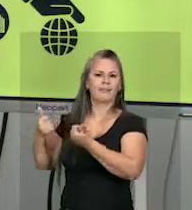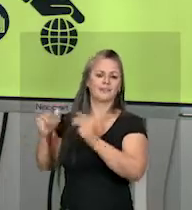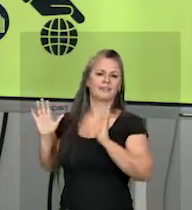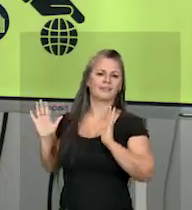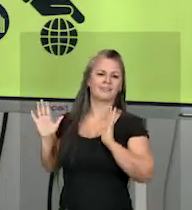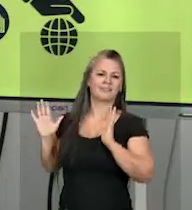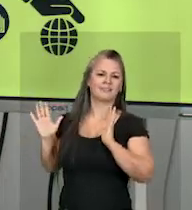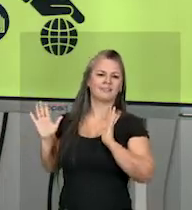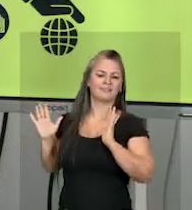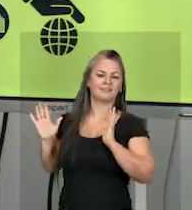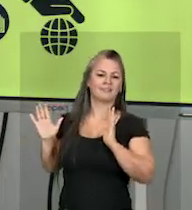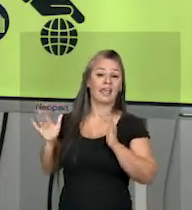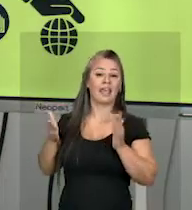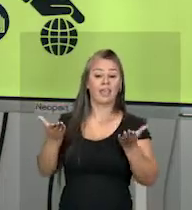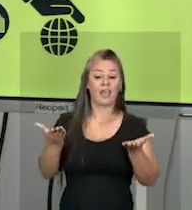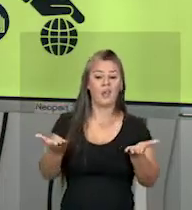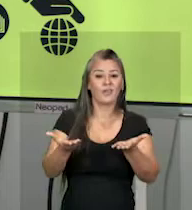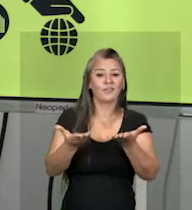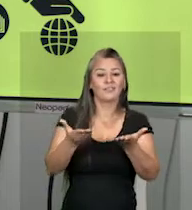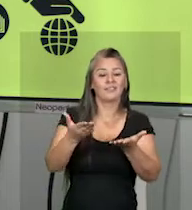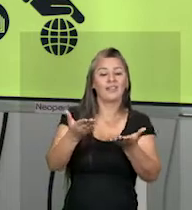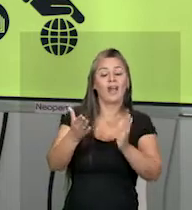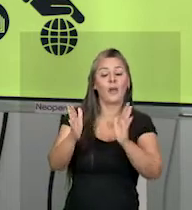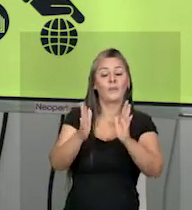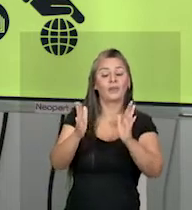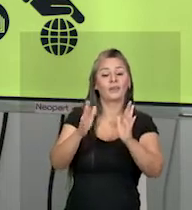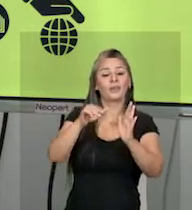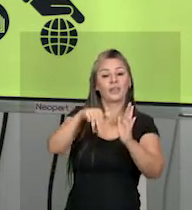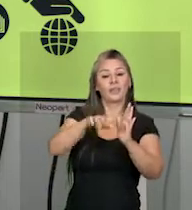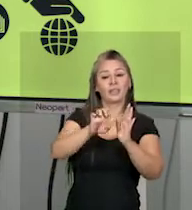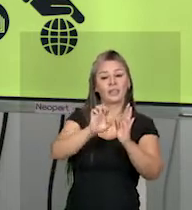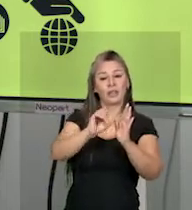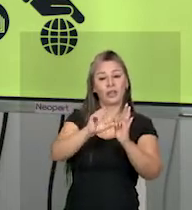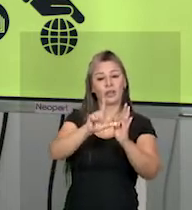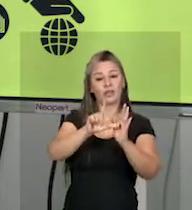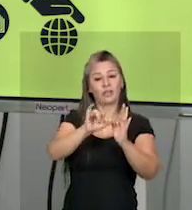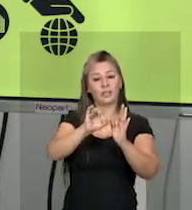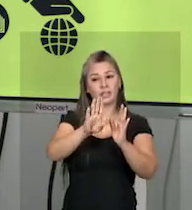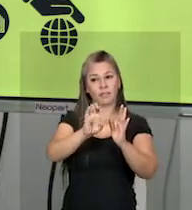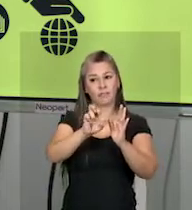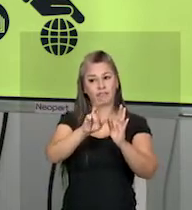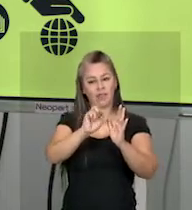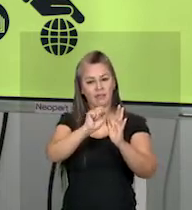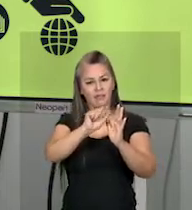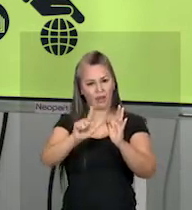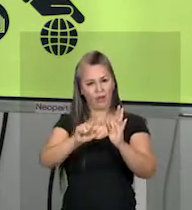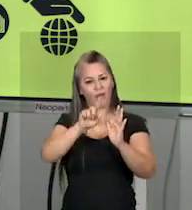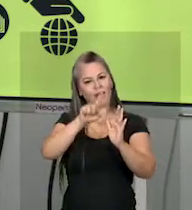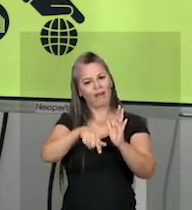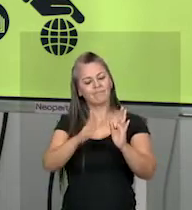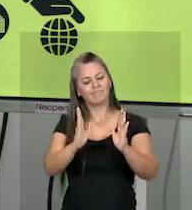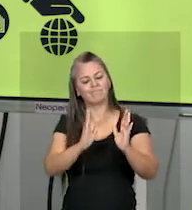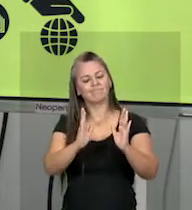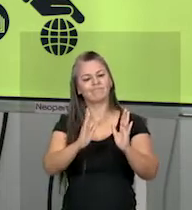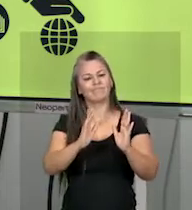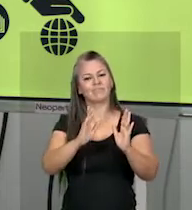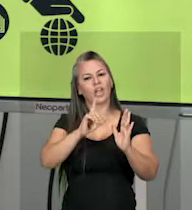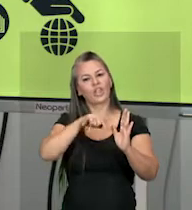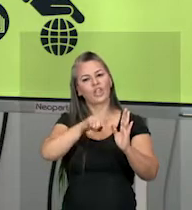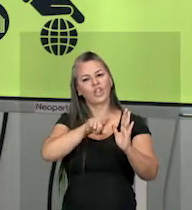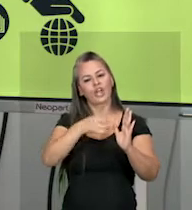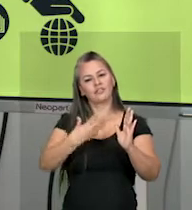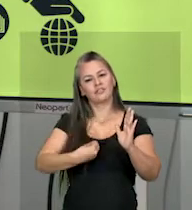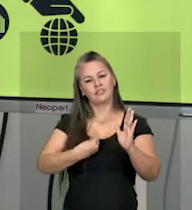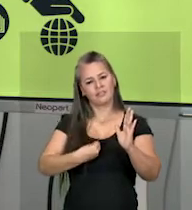aí a gente chega ao Estado neoliberal, que é a manifestação mais contemporânea do Estado moderno. A gente poderia dizer que a gente está vivendo